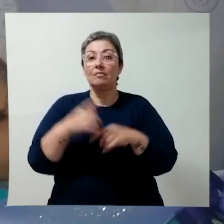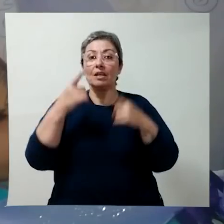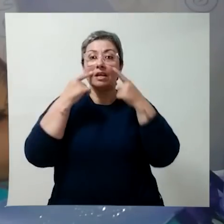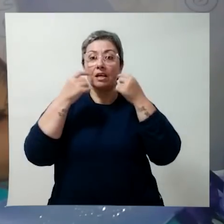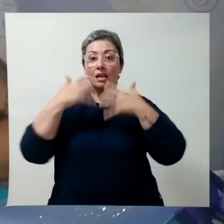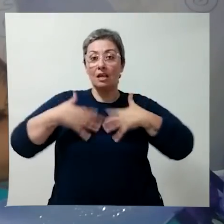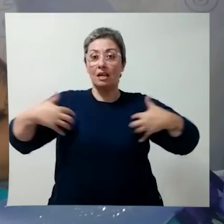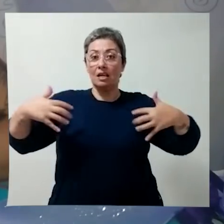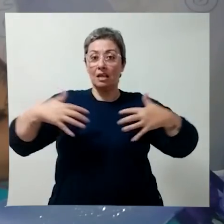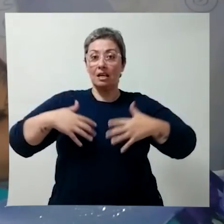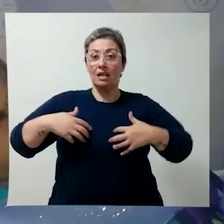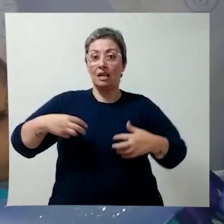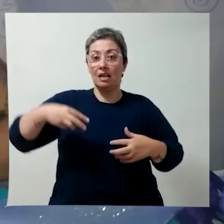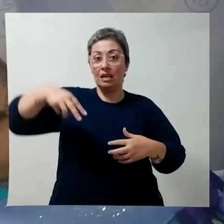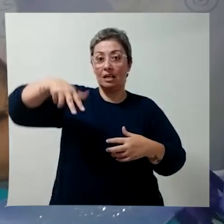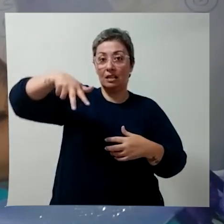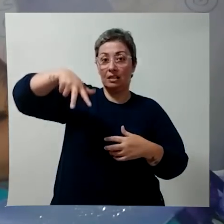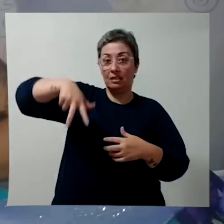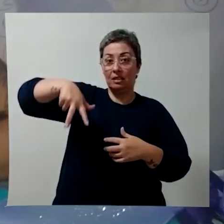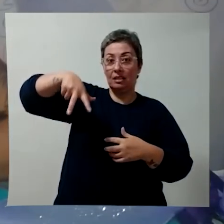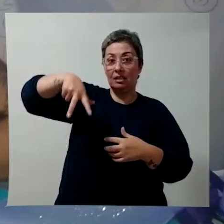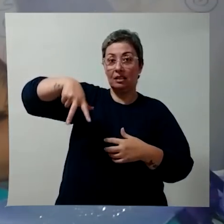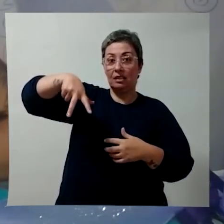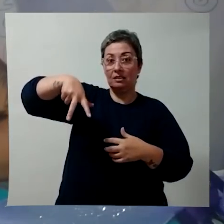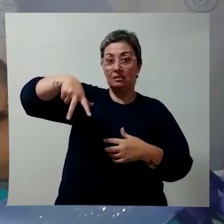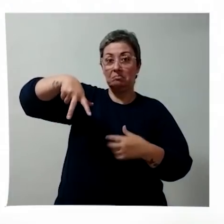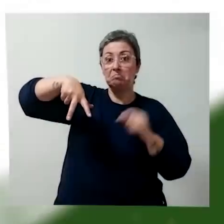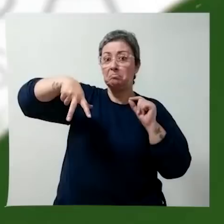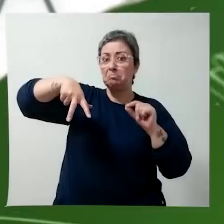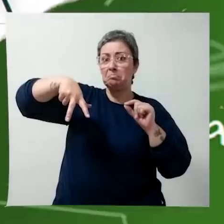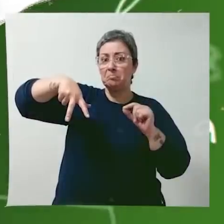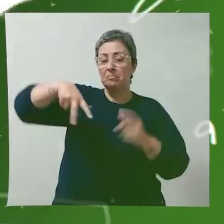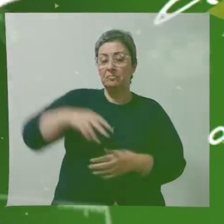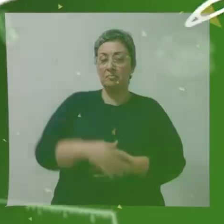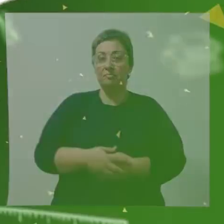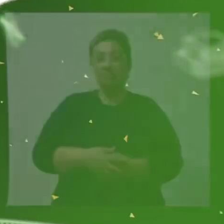O tigre de 3 patas.